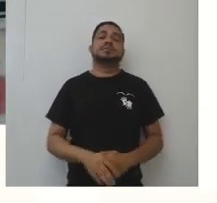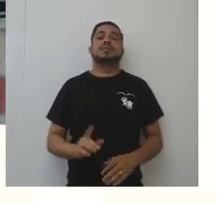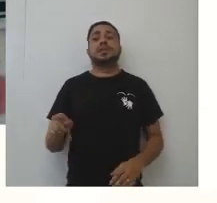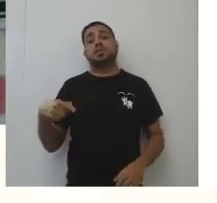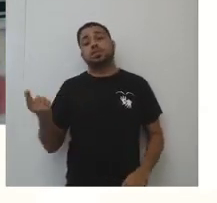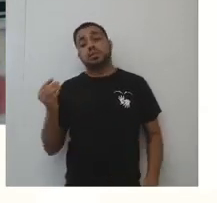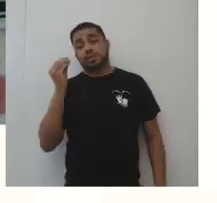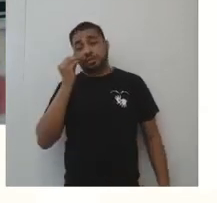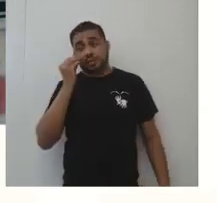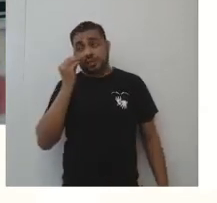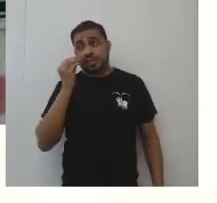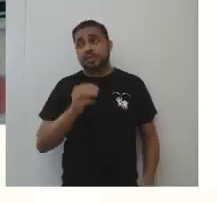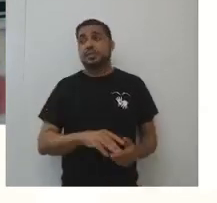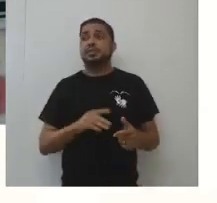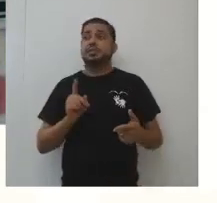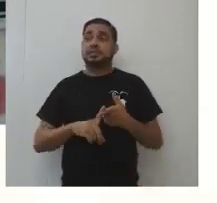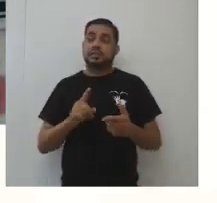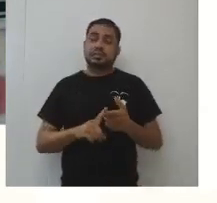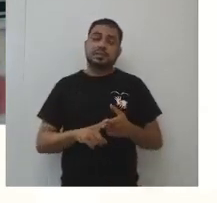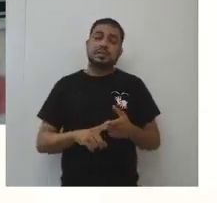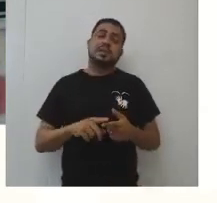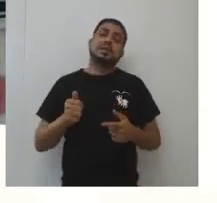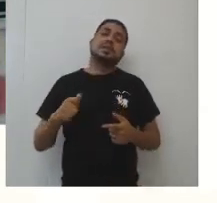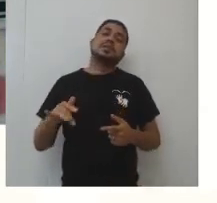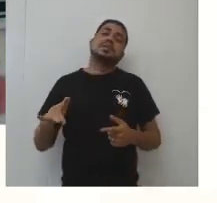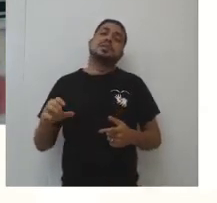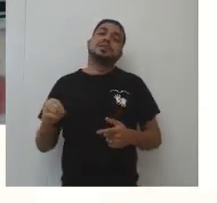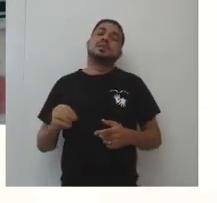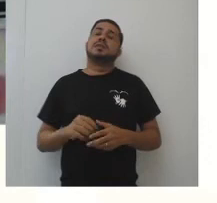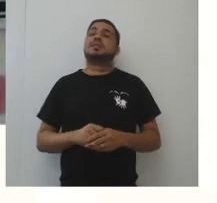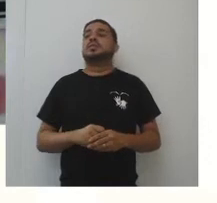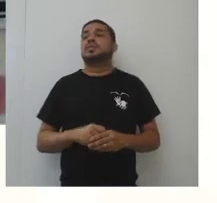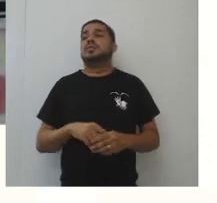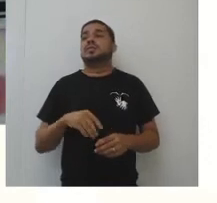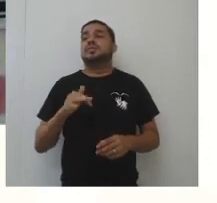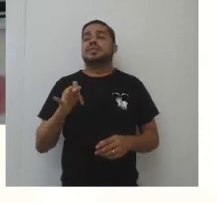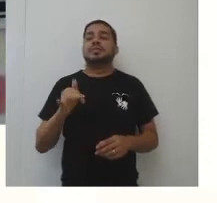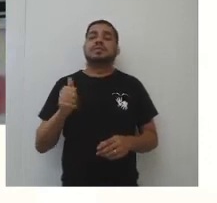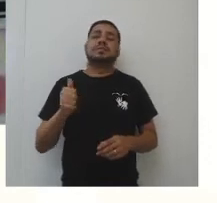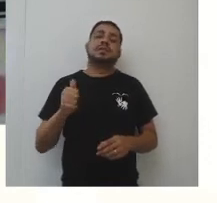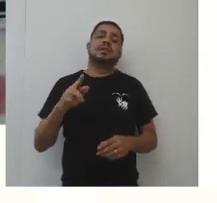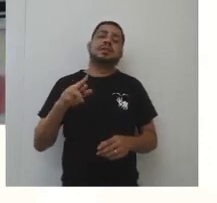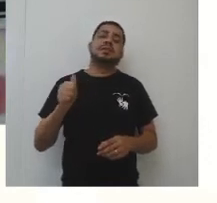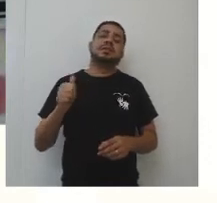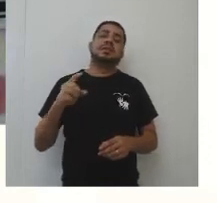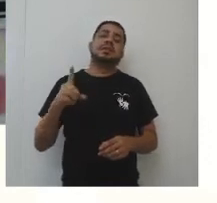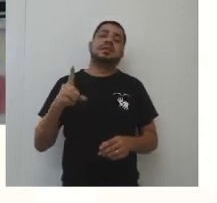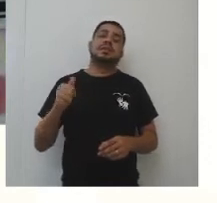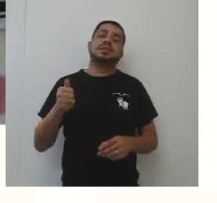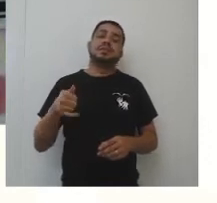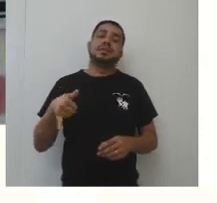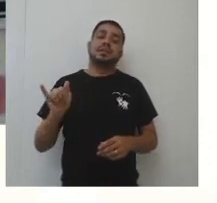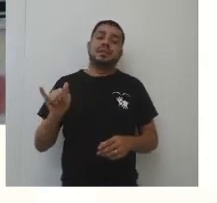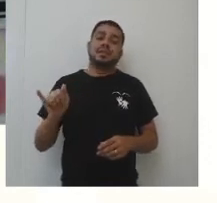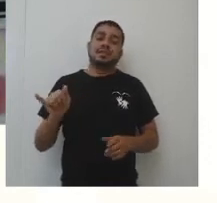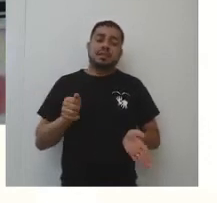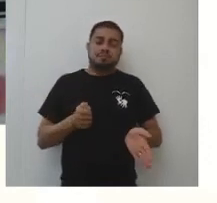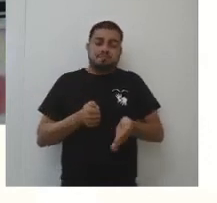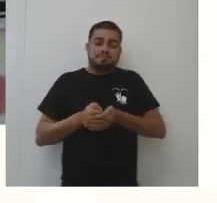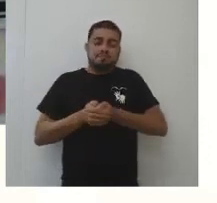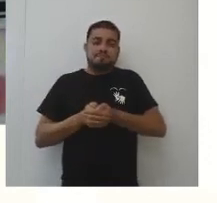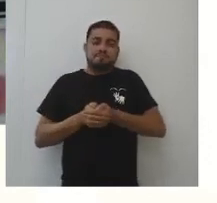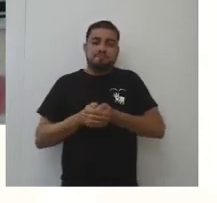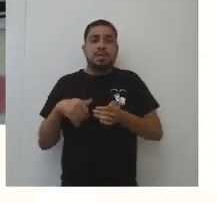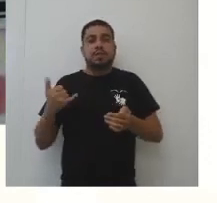outra experiência, curiosidade, é a gaiola de Faraday. A gente vai criar um tipo de blindagem